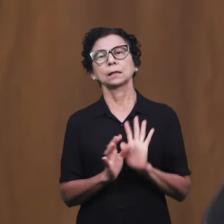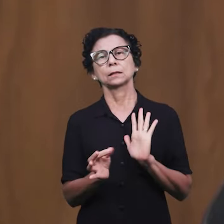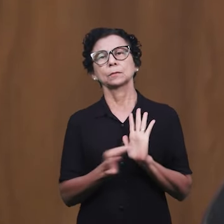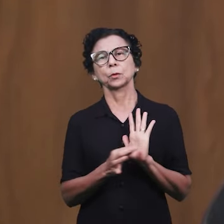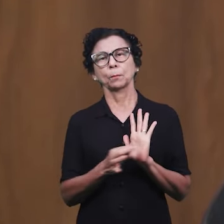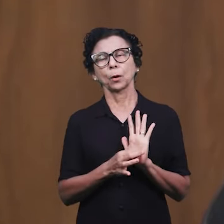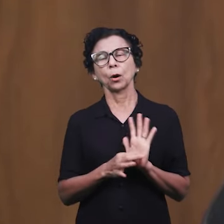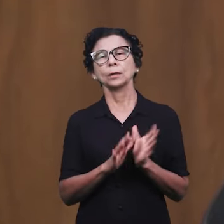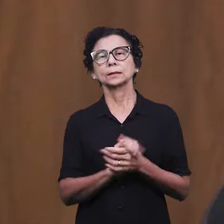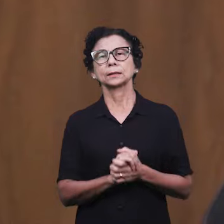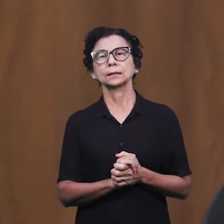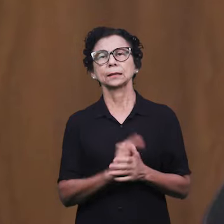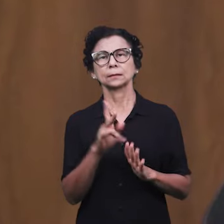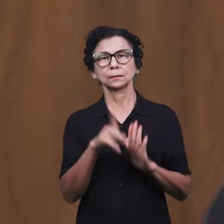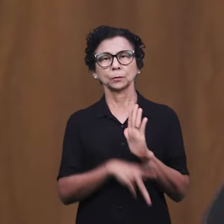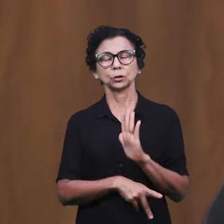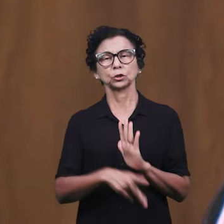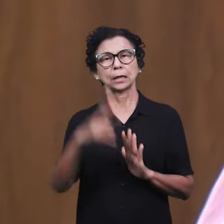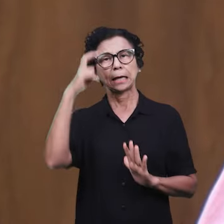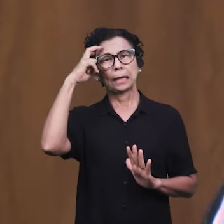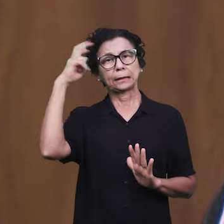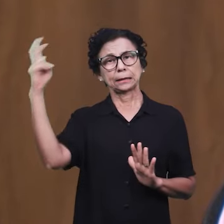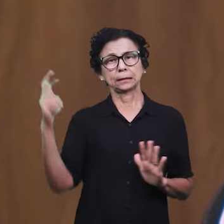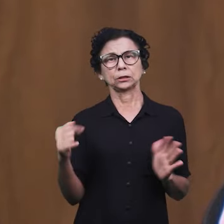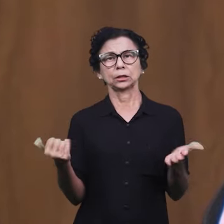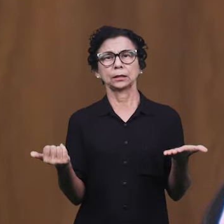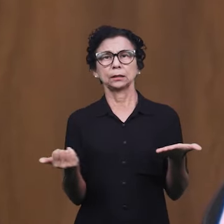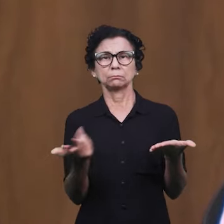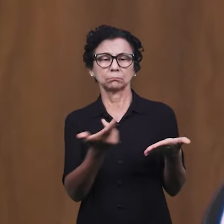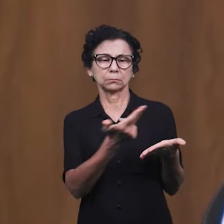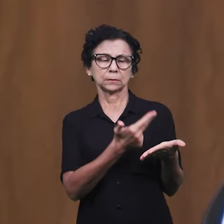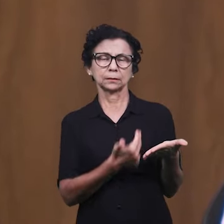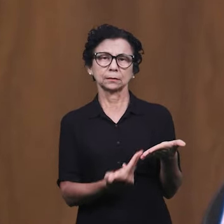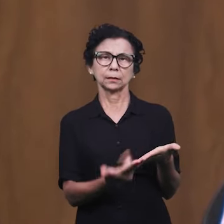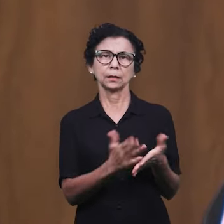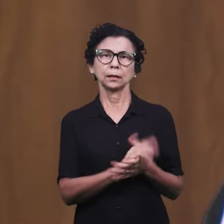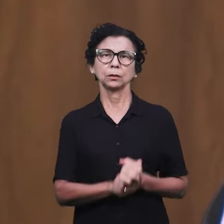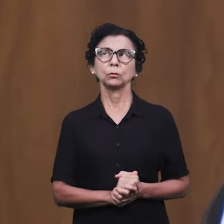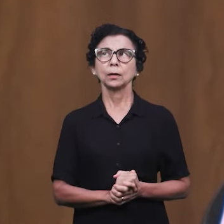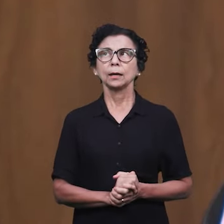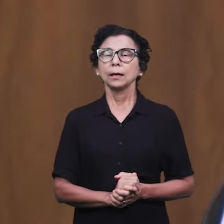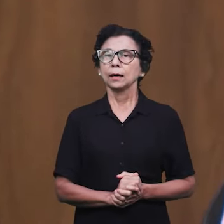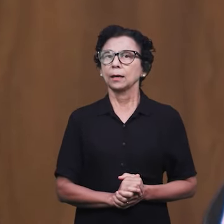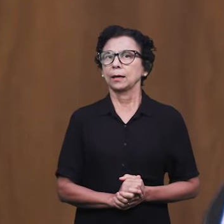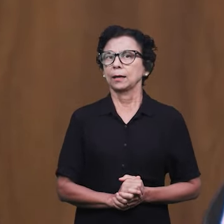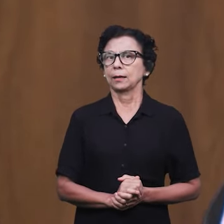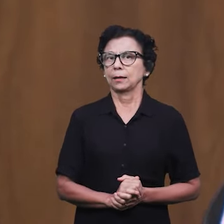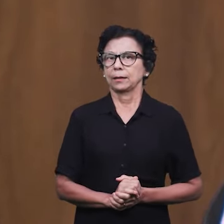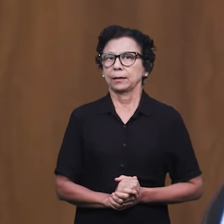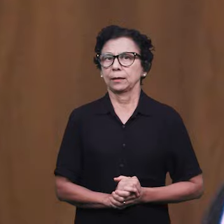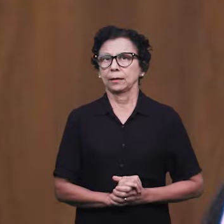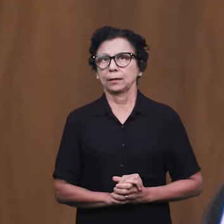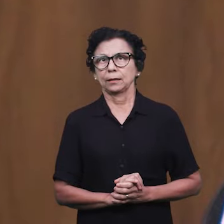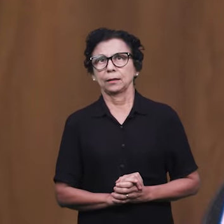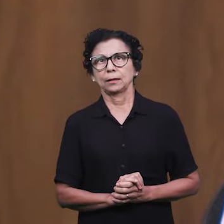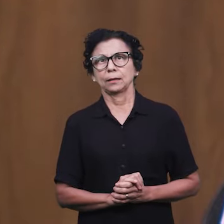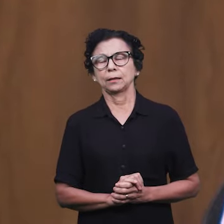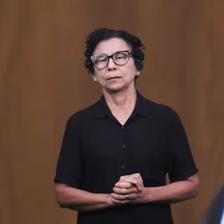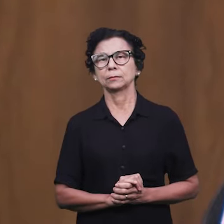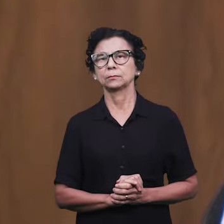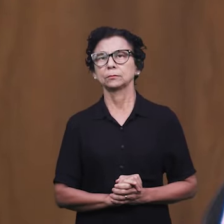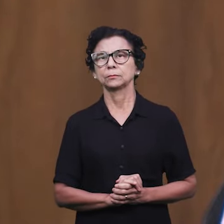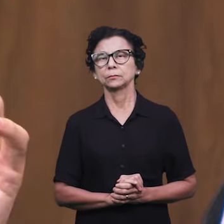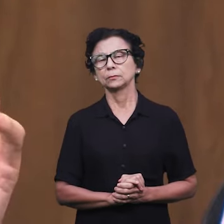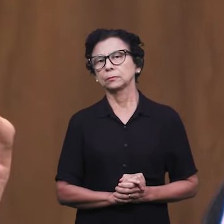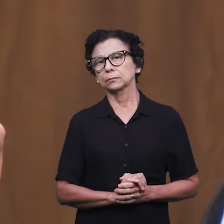design inteligente, ela não vai se referir o Criador como o nosso Deus. Ele simplesmente vai se referir